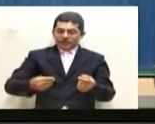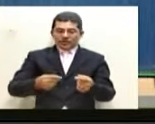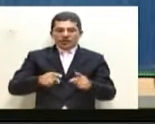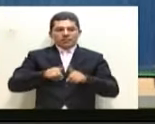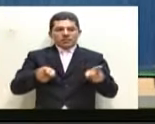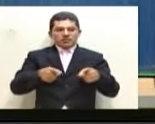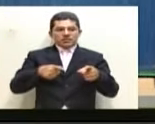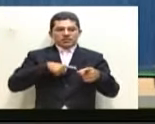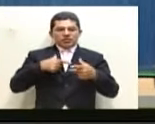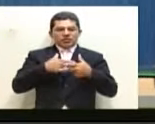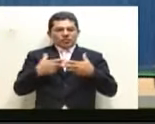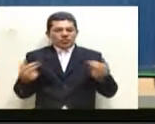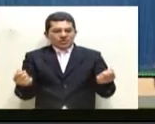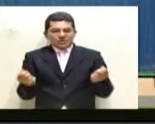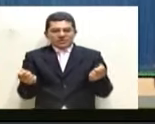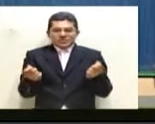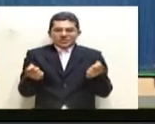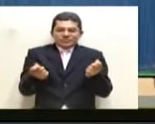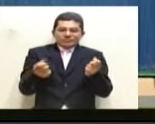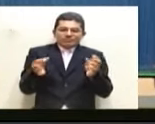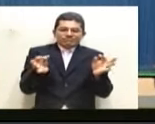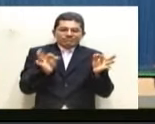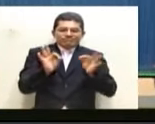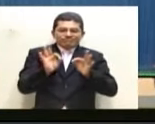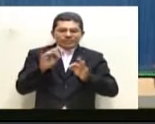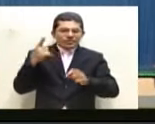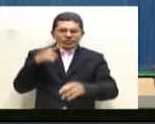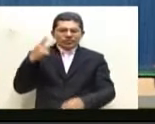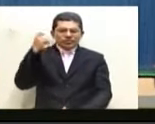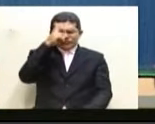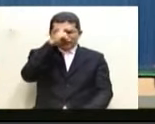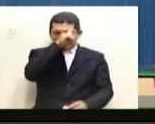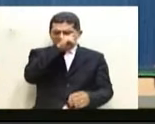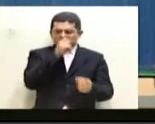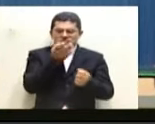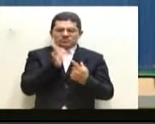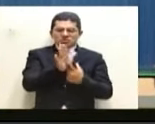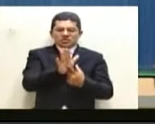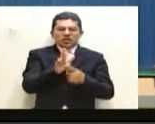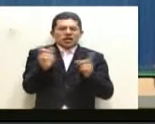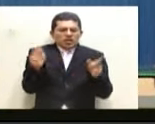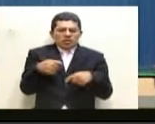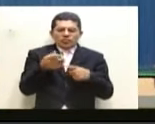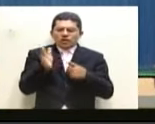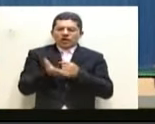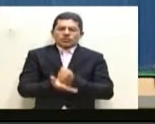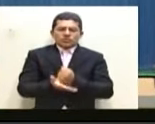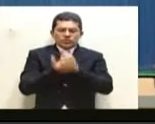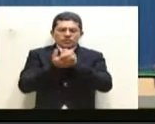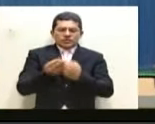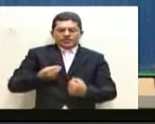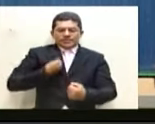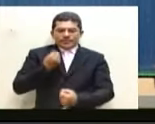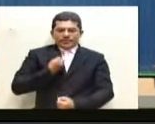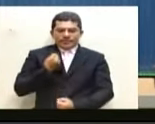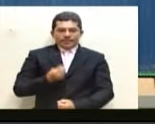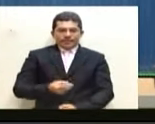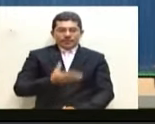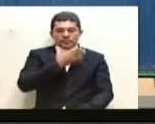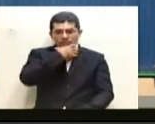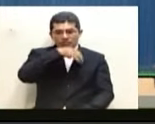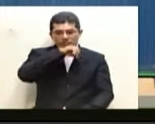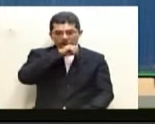tem coisas íntimas e eu não tenho dificuldade de abrir minhas coisas íntimas. Eu acho que isso ajuda na vida, né? Eu fui pai